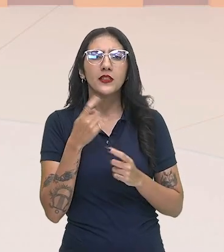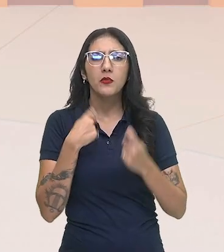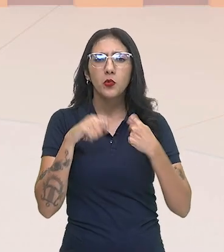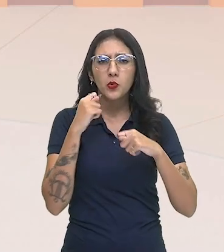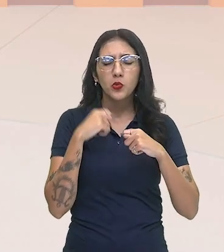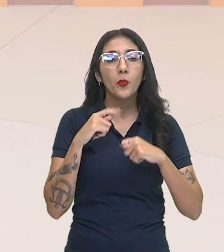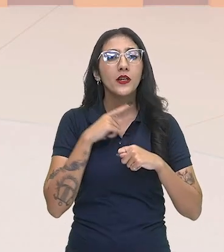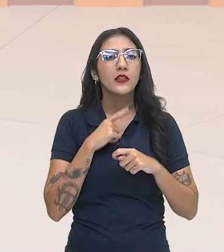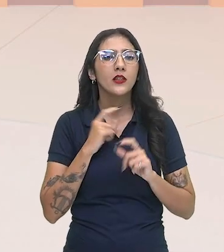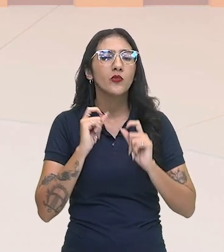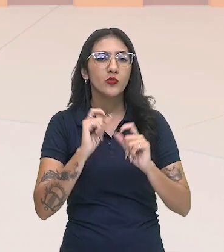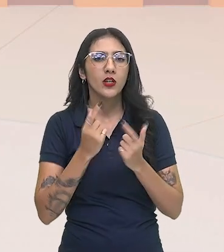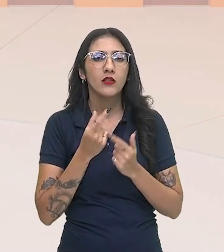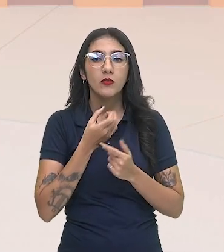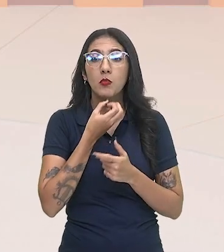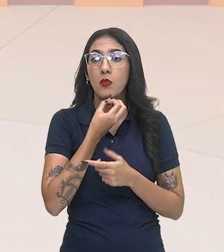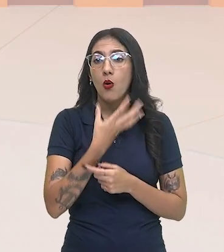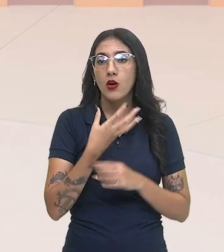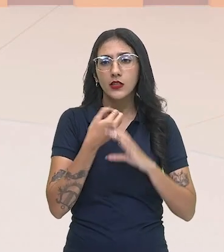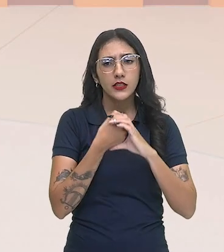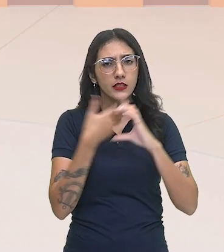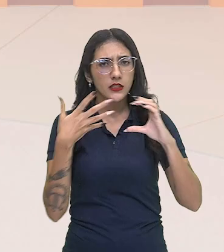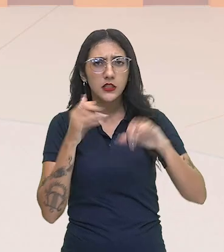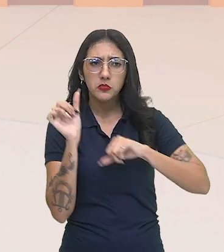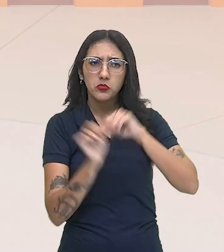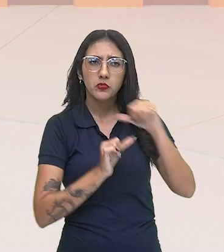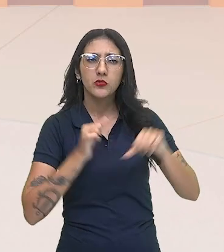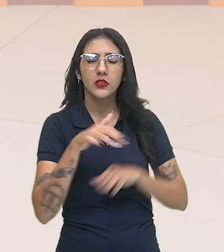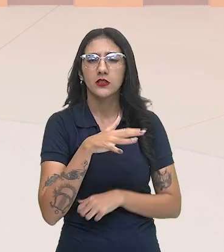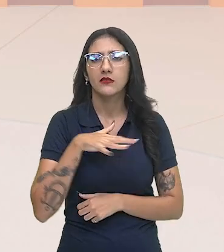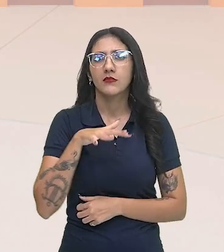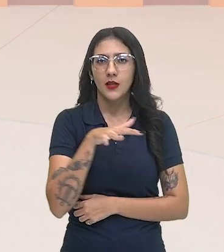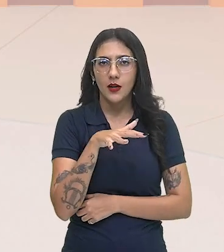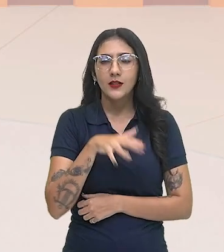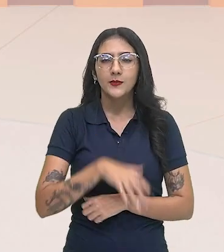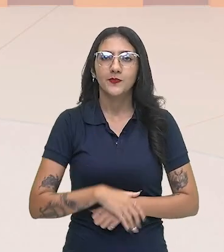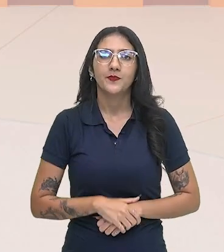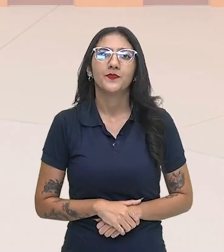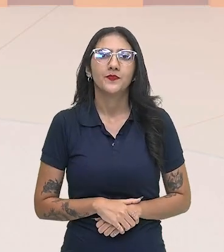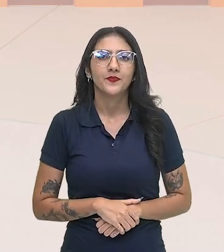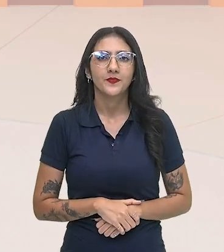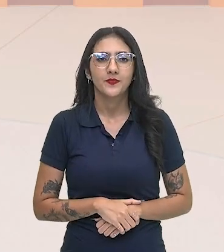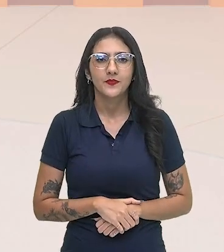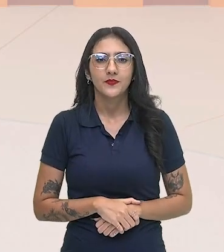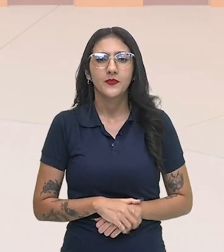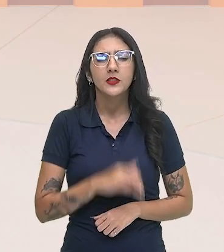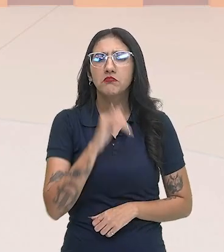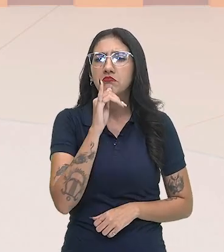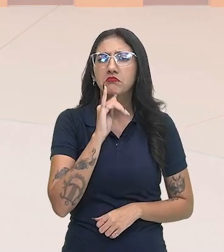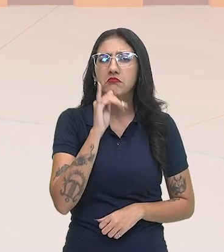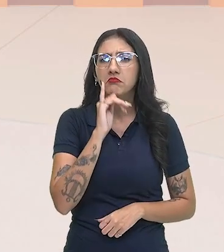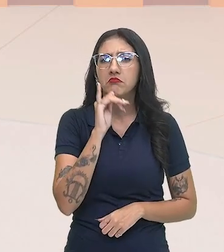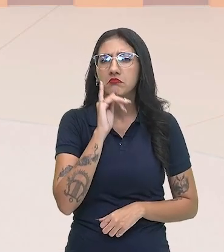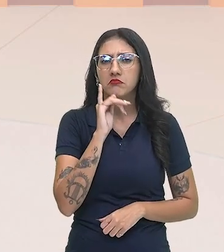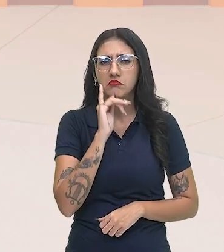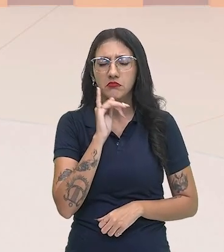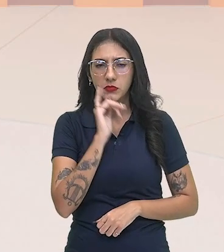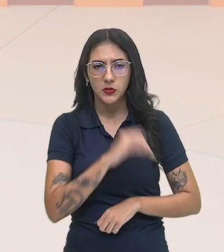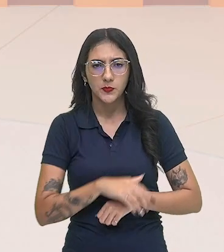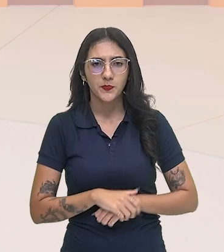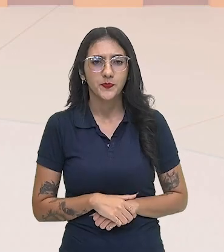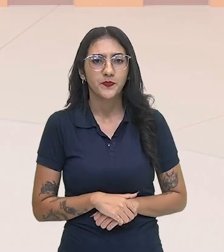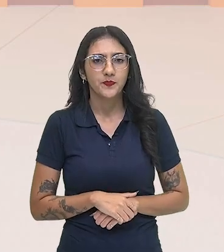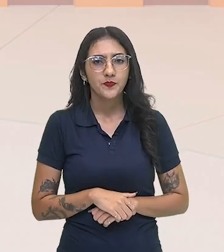mudando, digamos assim, as características da nossa região. Por exemplo, a aferição